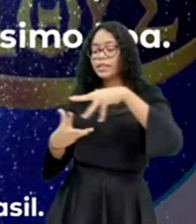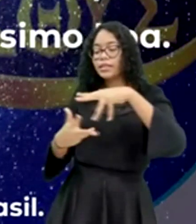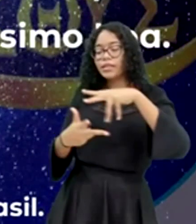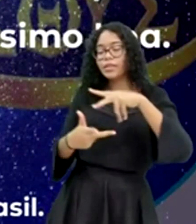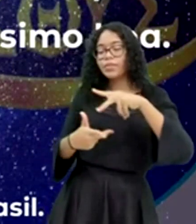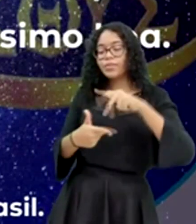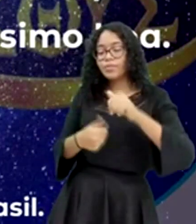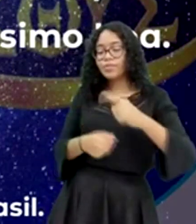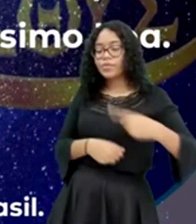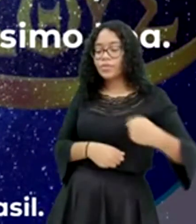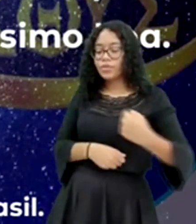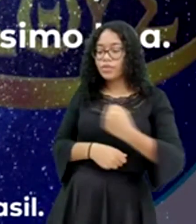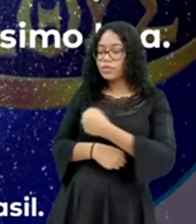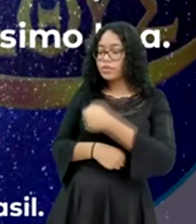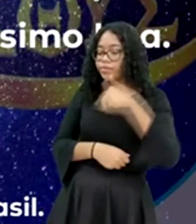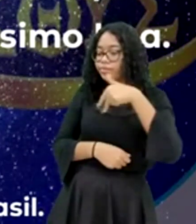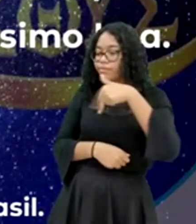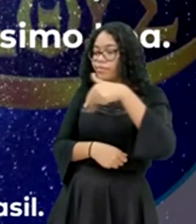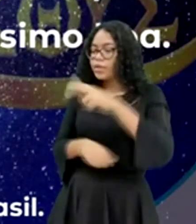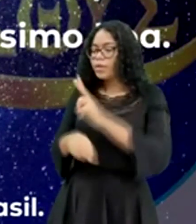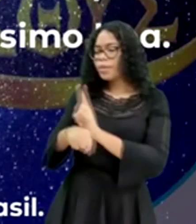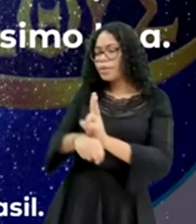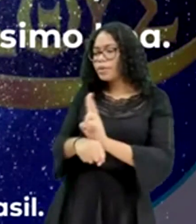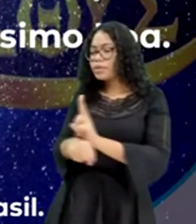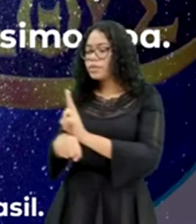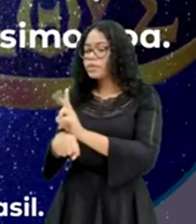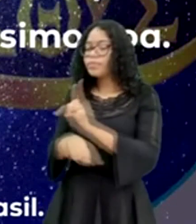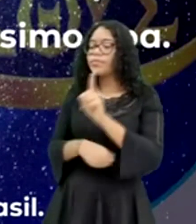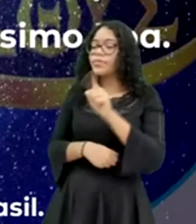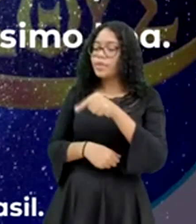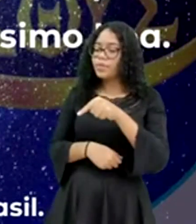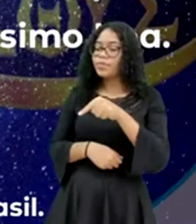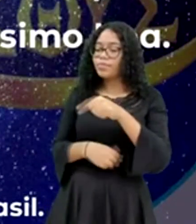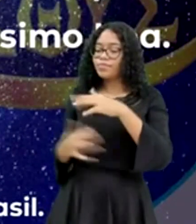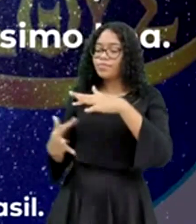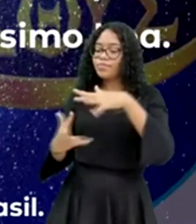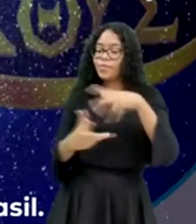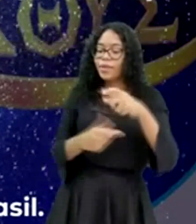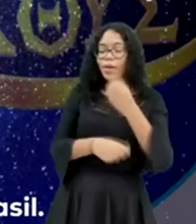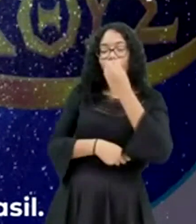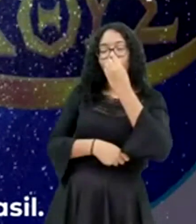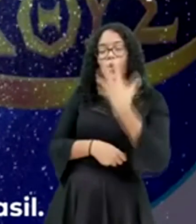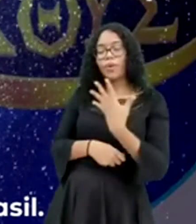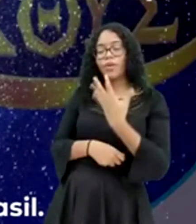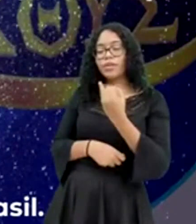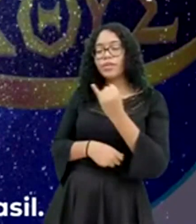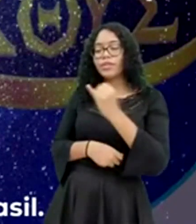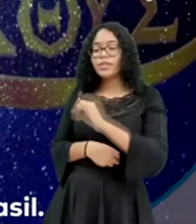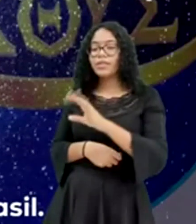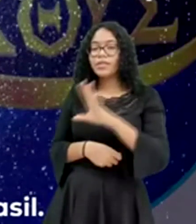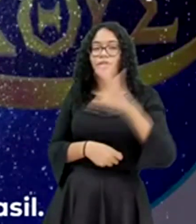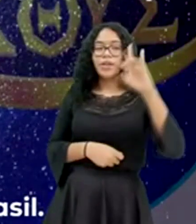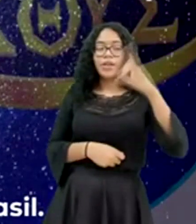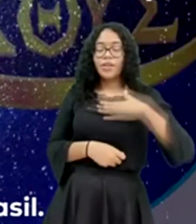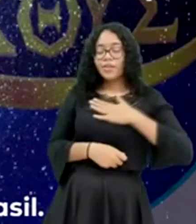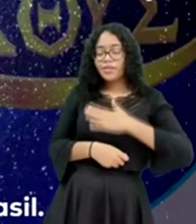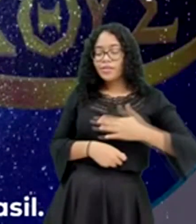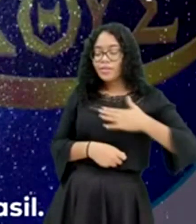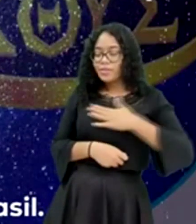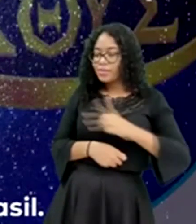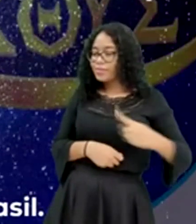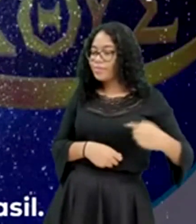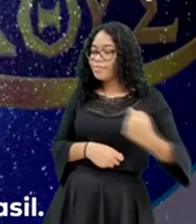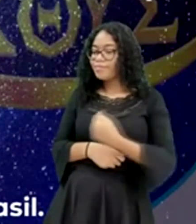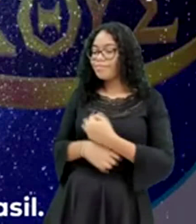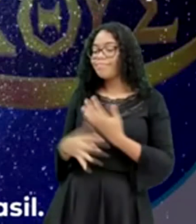da qual passamos a espiar é terra muitíssimo boa. se o Senhor se agradar de nós,